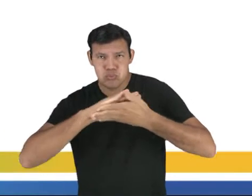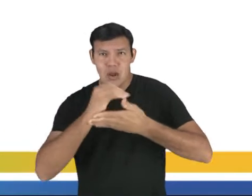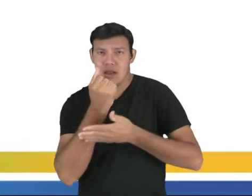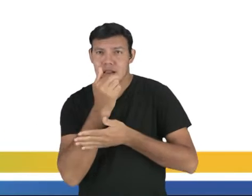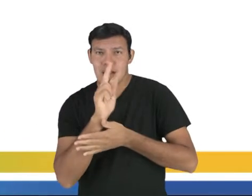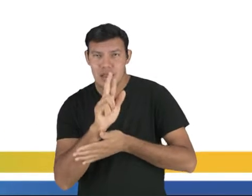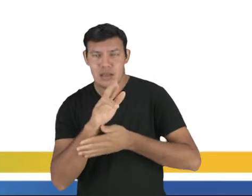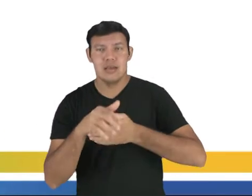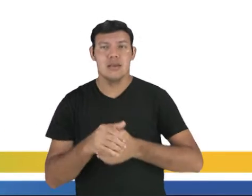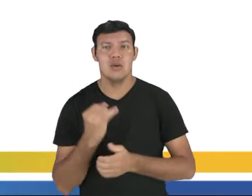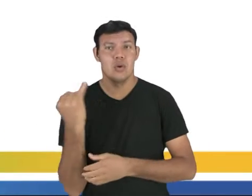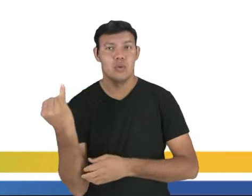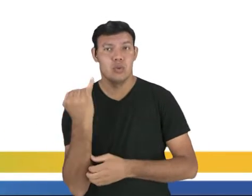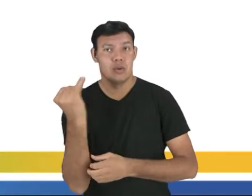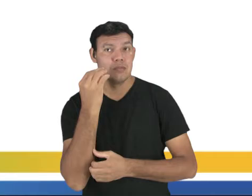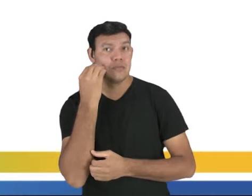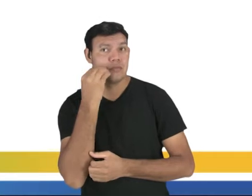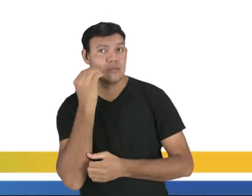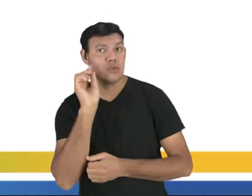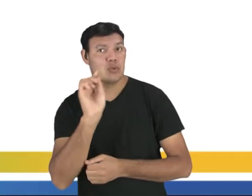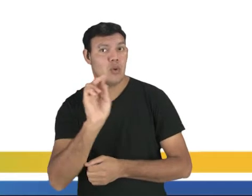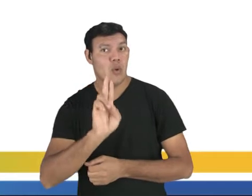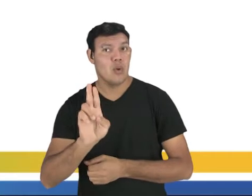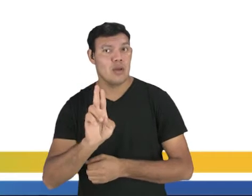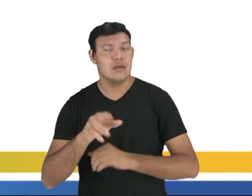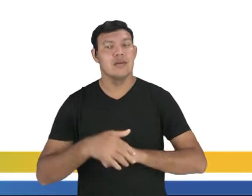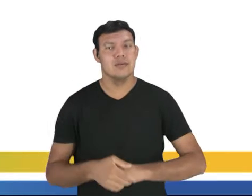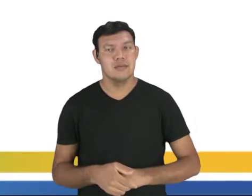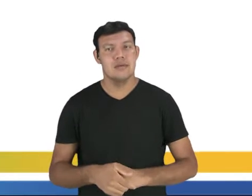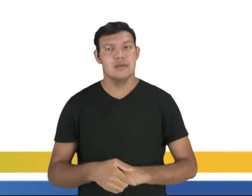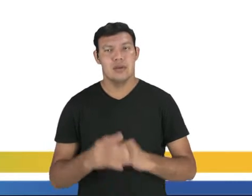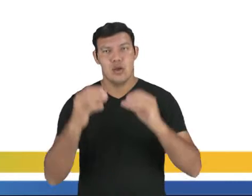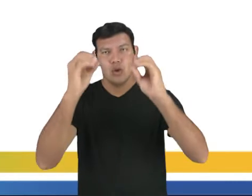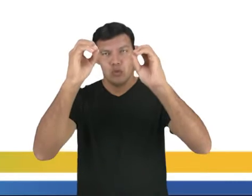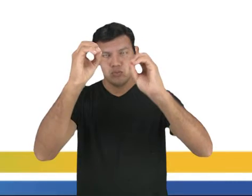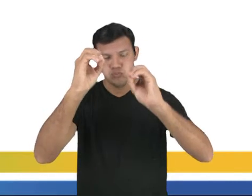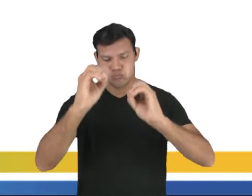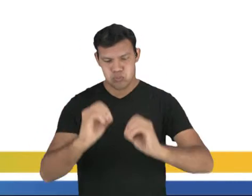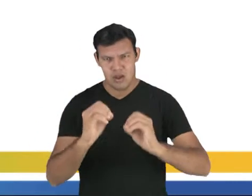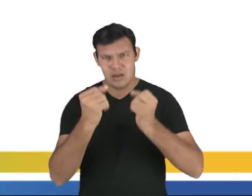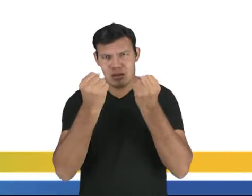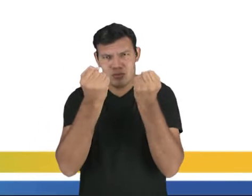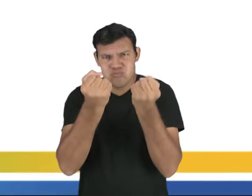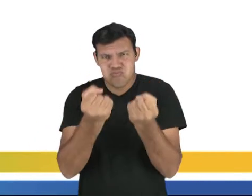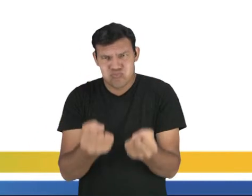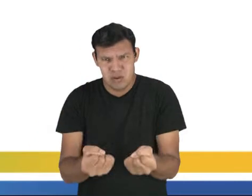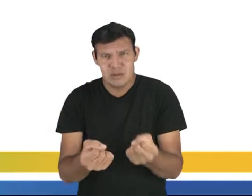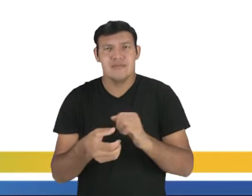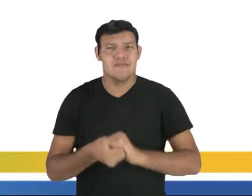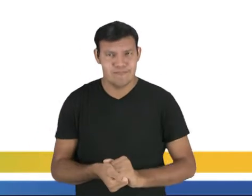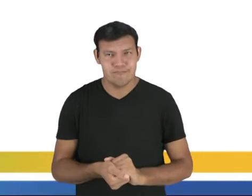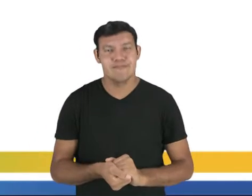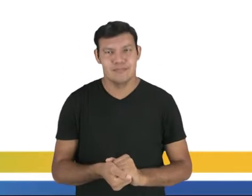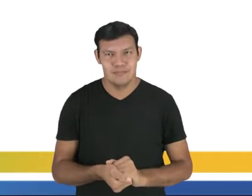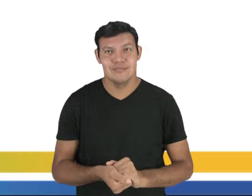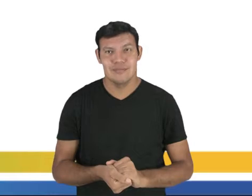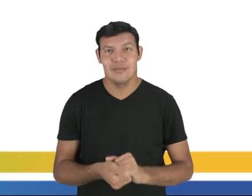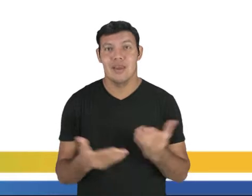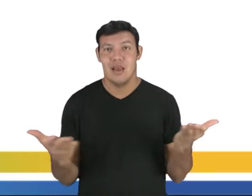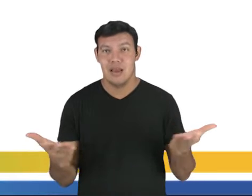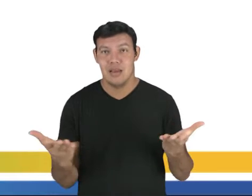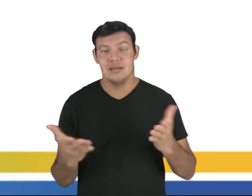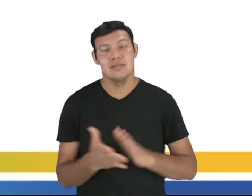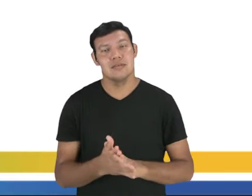Mas o importante desse experimento é o nome, pessoal. Queda dos corpos graves, né? Que gerou aí, o que gera para nós a